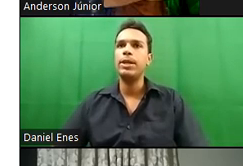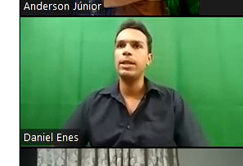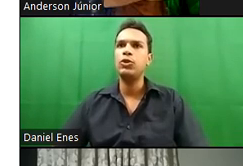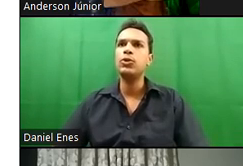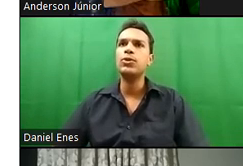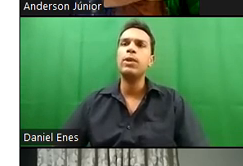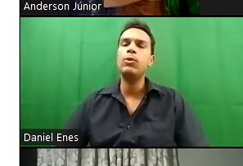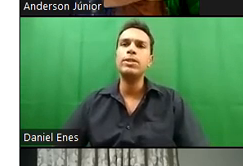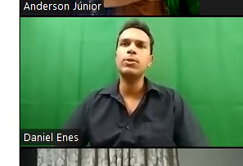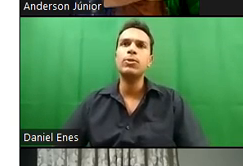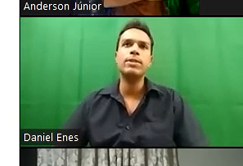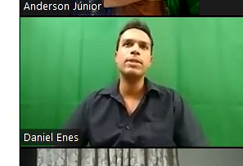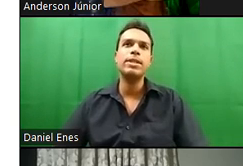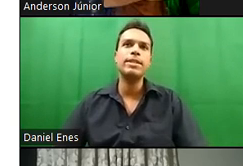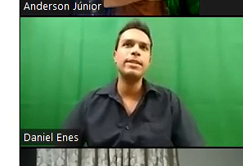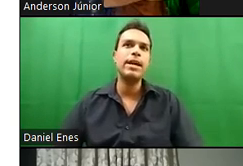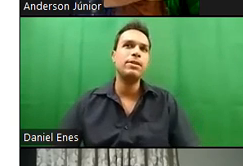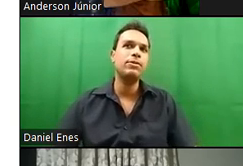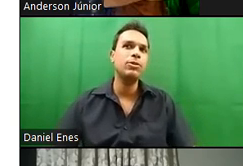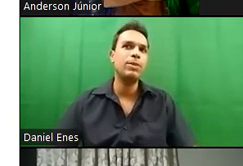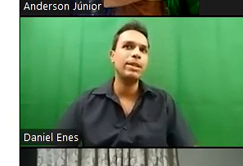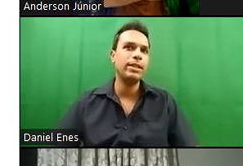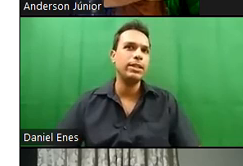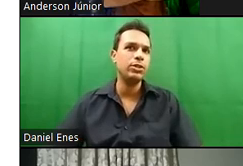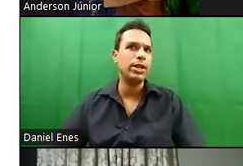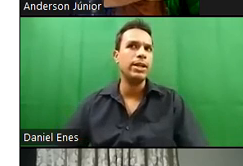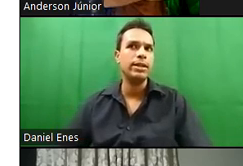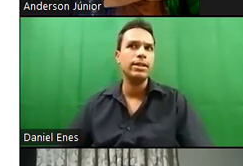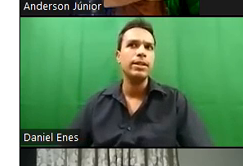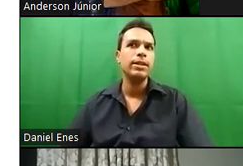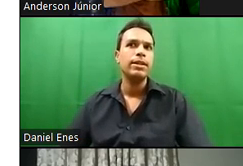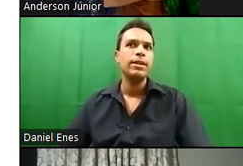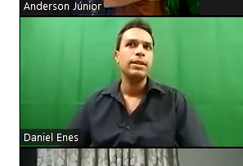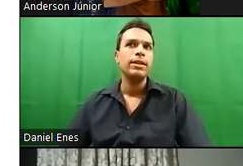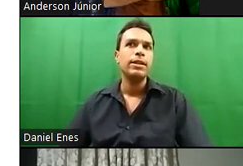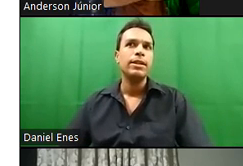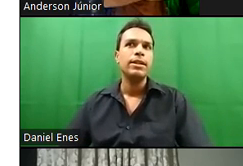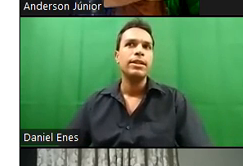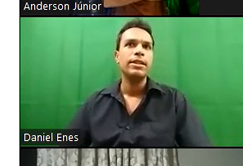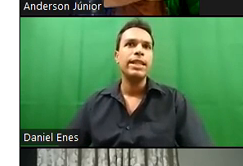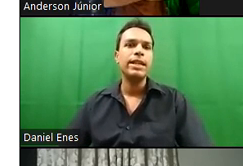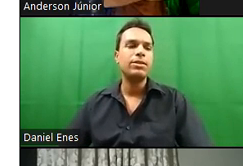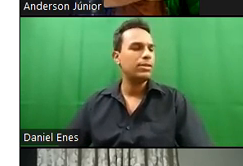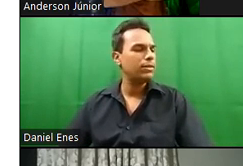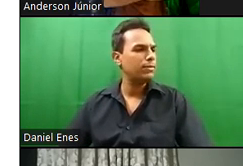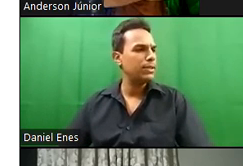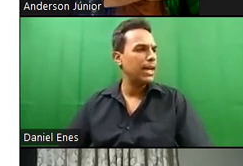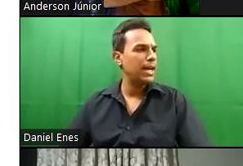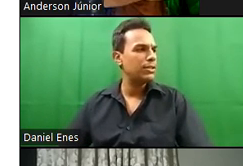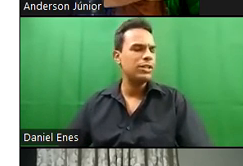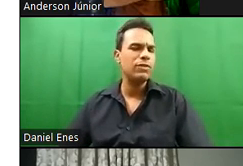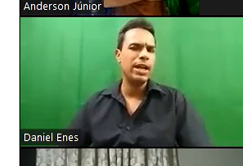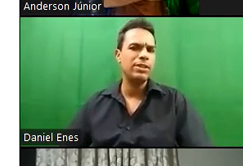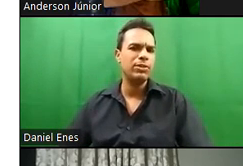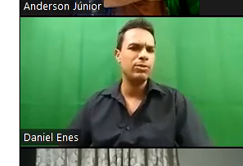contexto religioso, né? O Anderson, no caso, é de que cidade? Ele falou de uma igreja... Natividade.